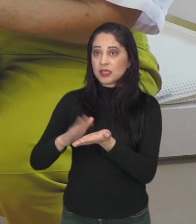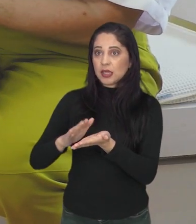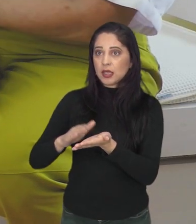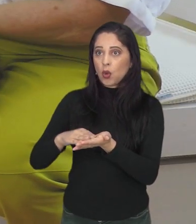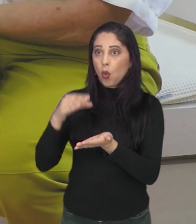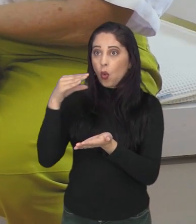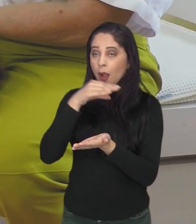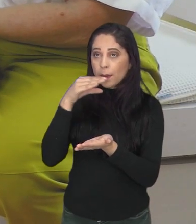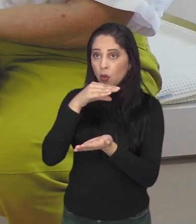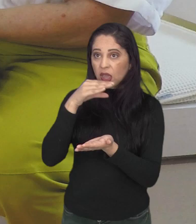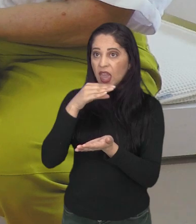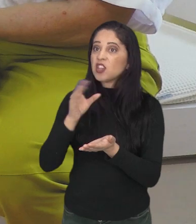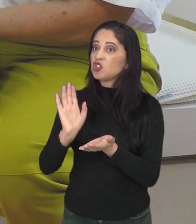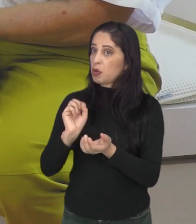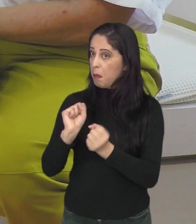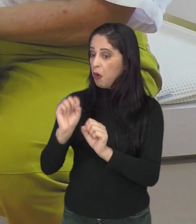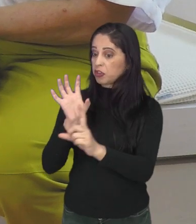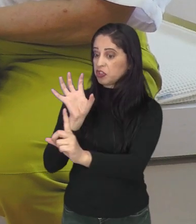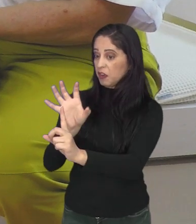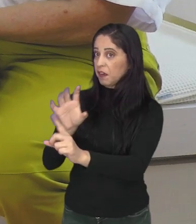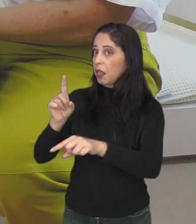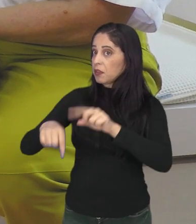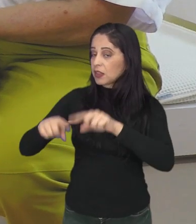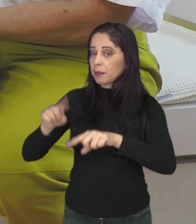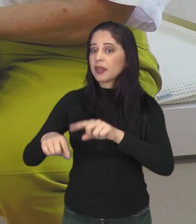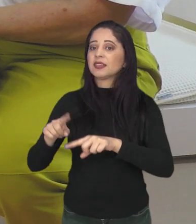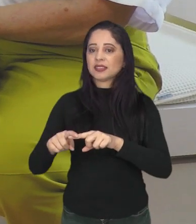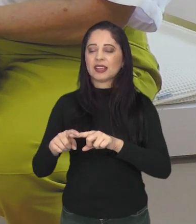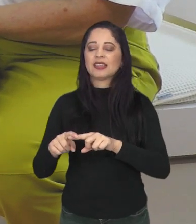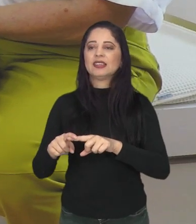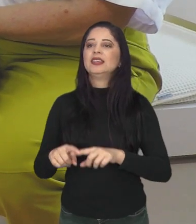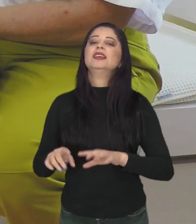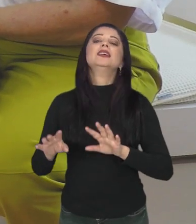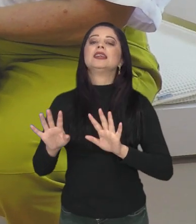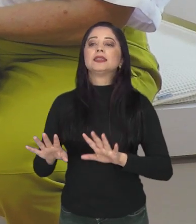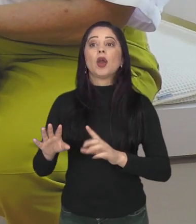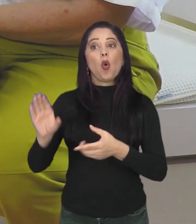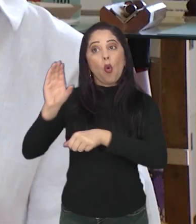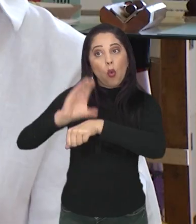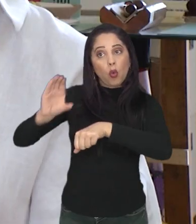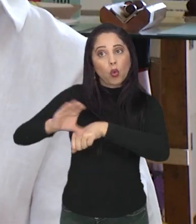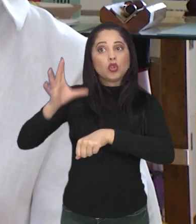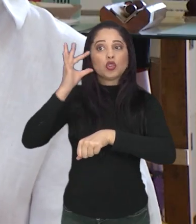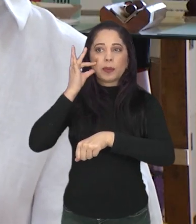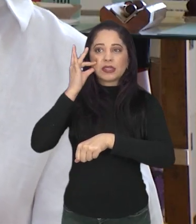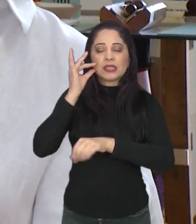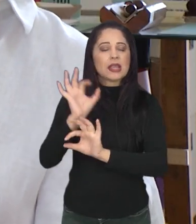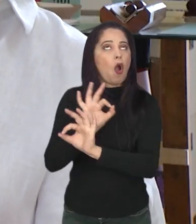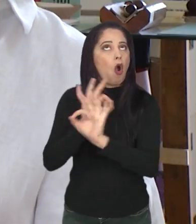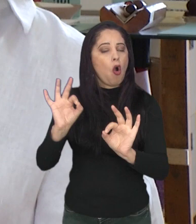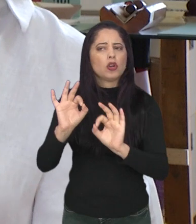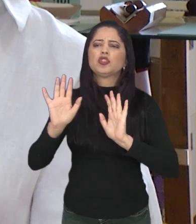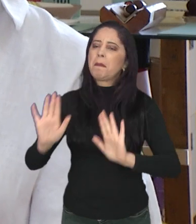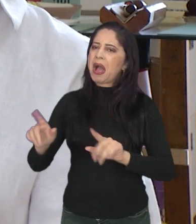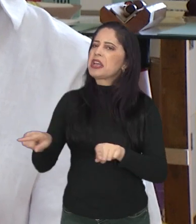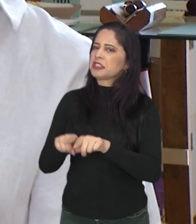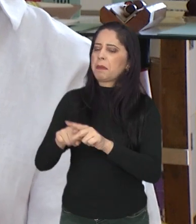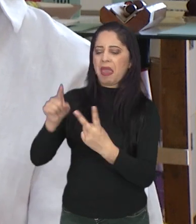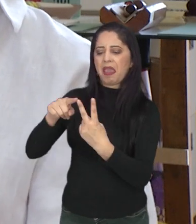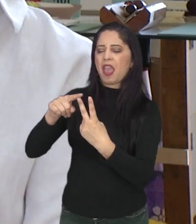na qualidade de um produto Olha só então o presencial ele faz toda a diferença mas eu também